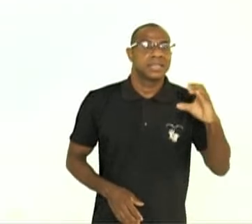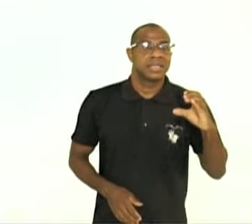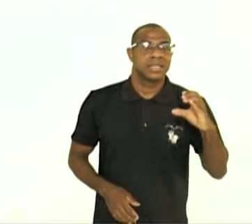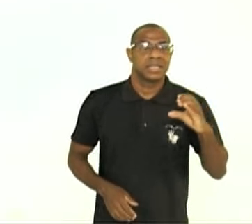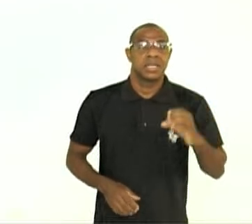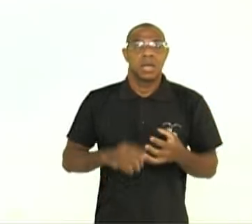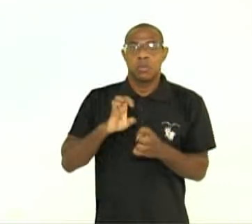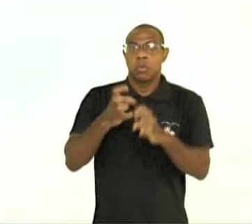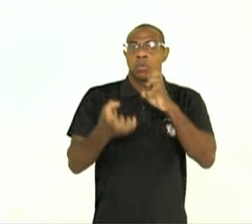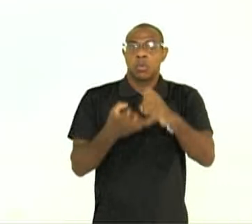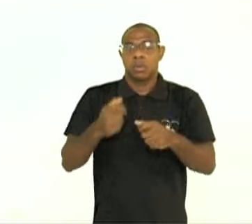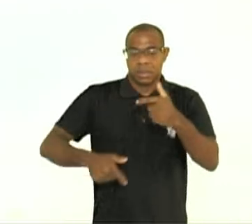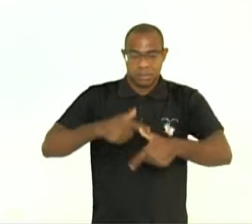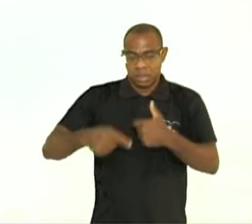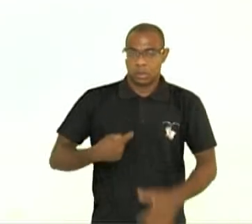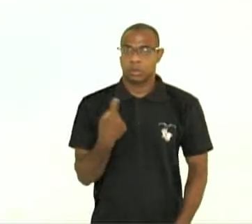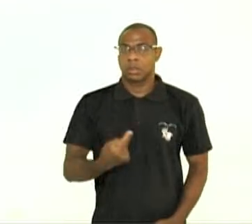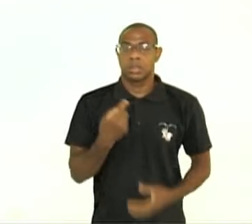Responde aí.